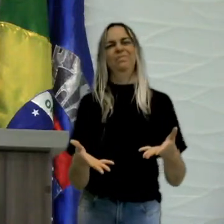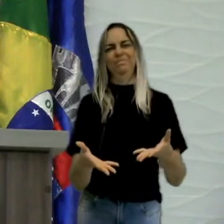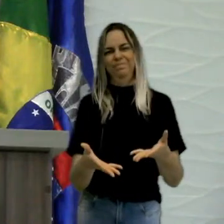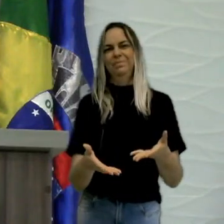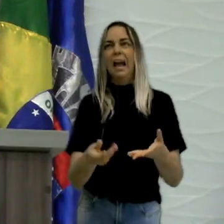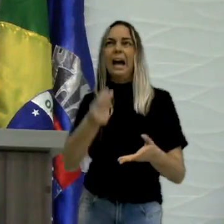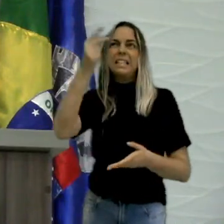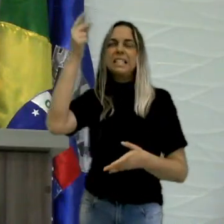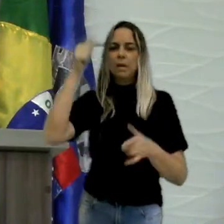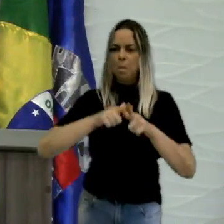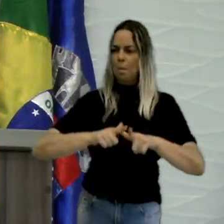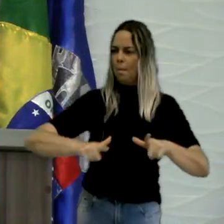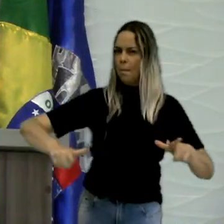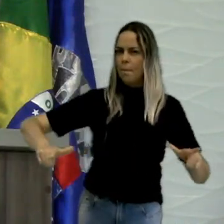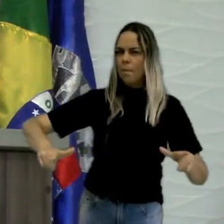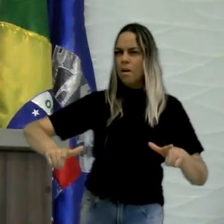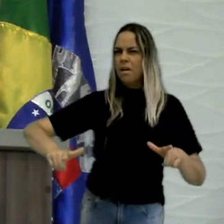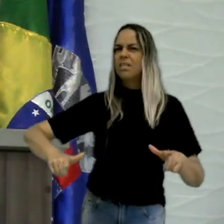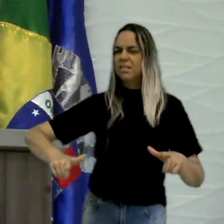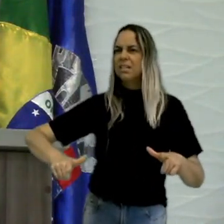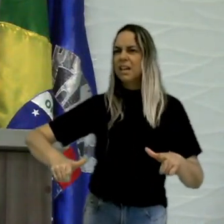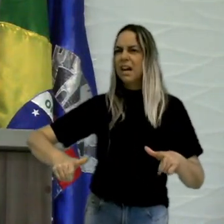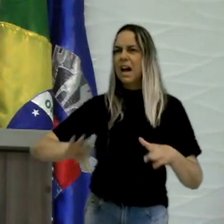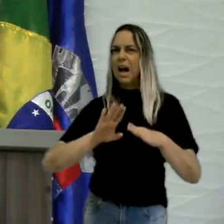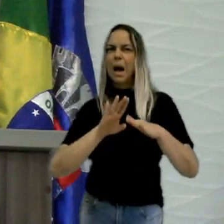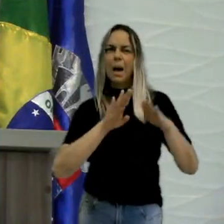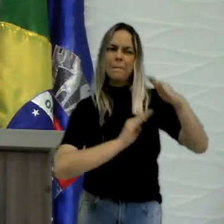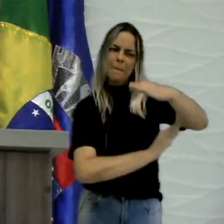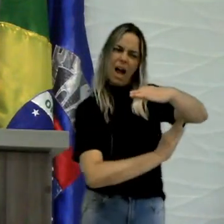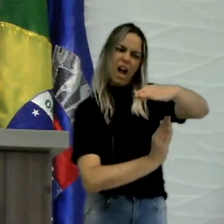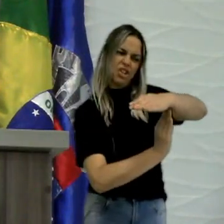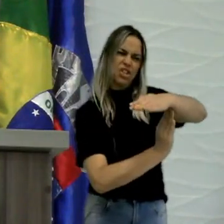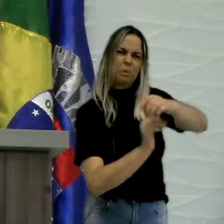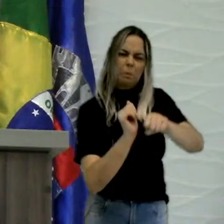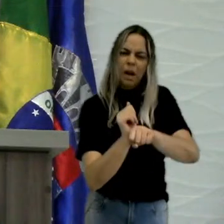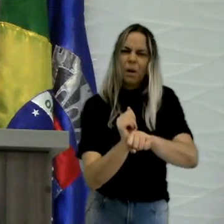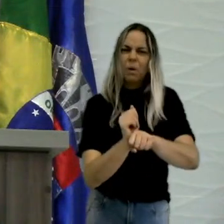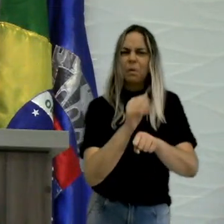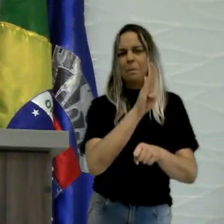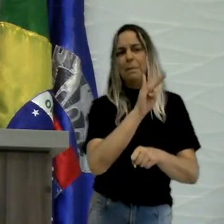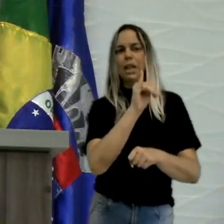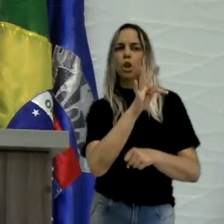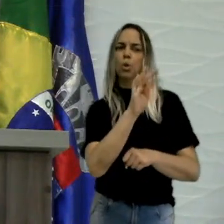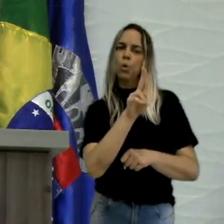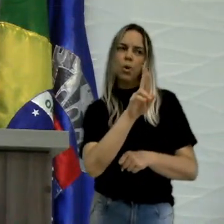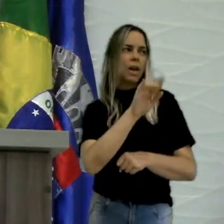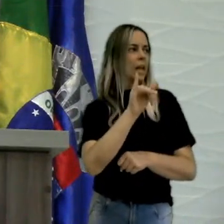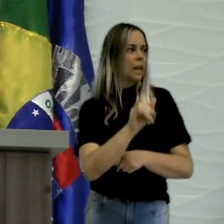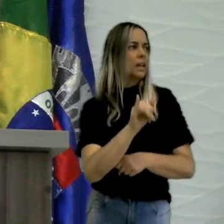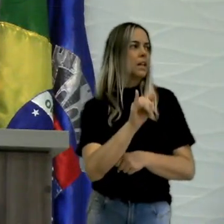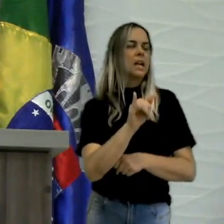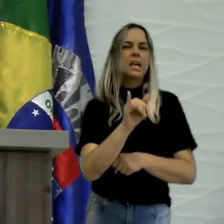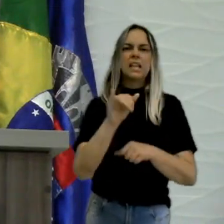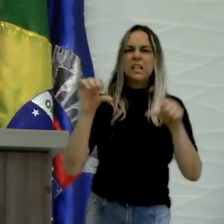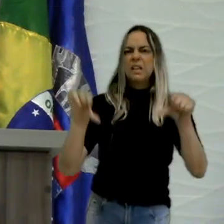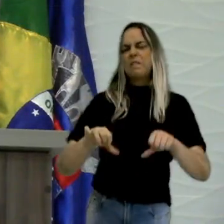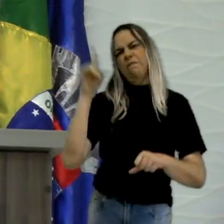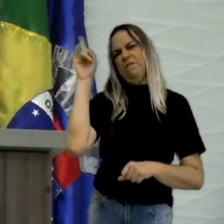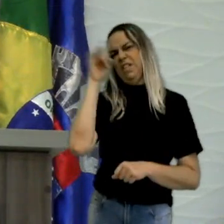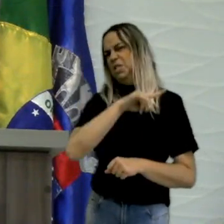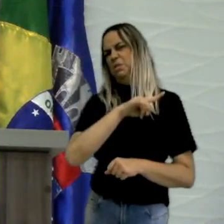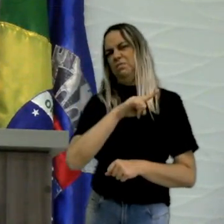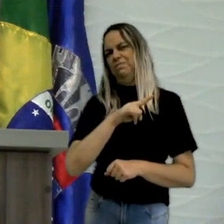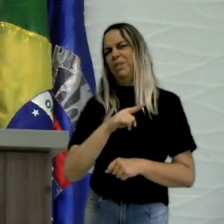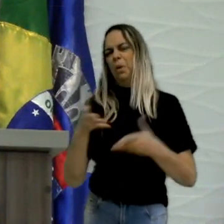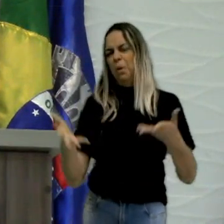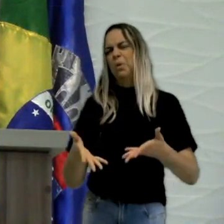seca, quando a barragem do Bituri entrou em colapso, São Bento vivenciou um período tão crítico como está vivenciando agora, com a falta